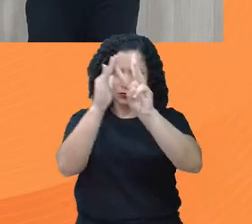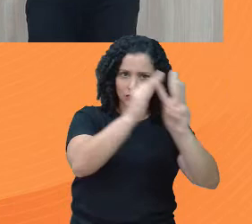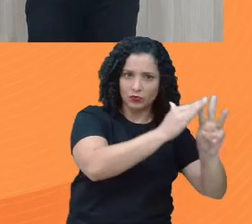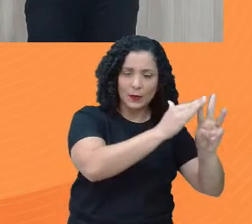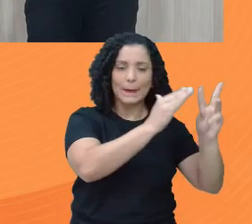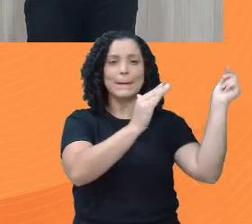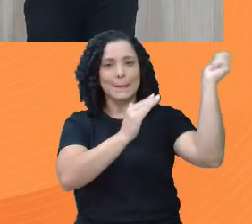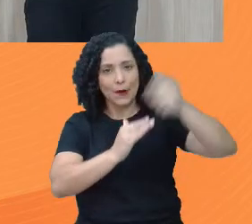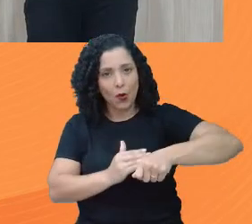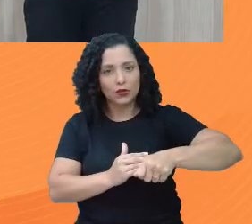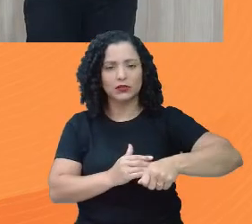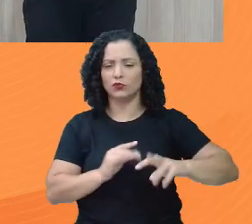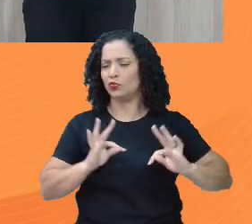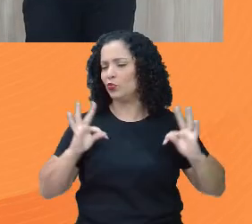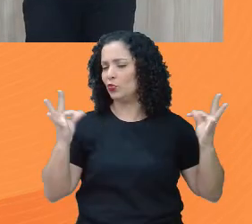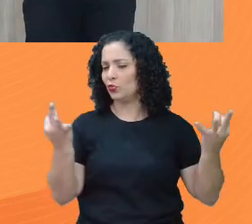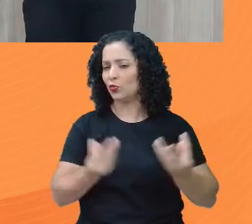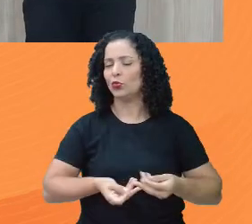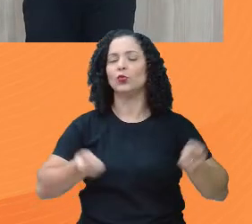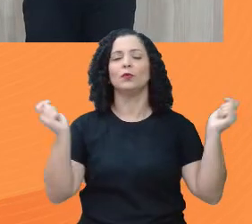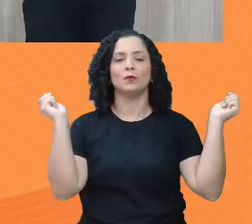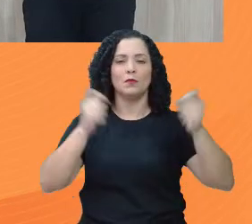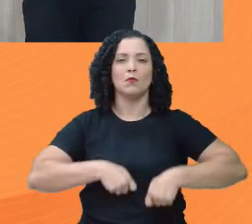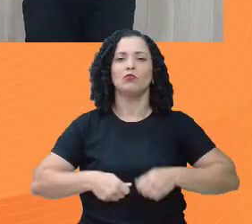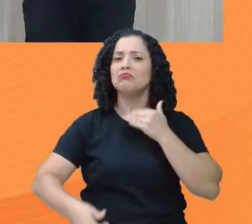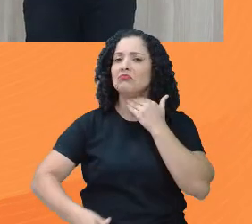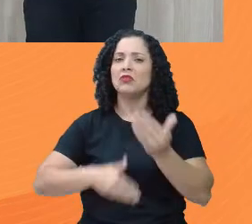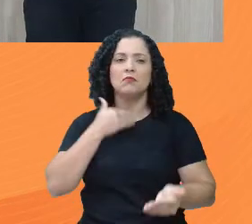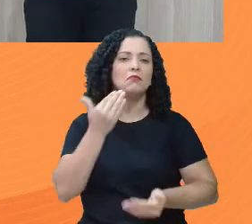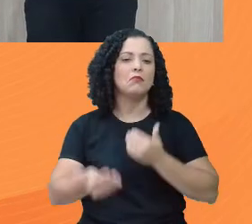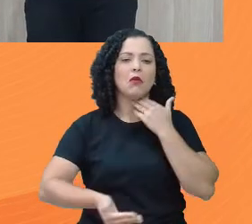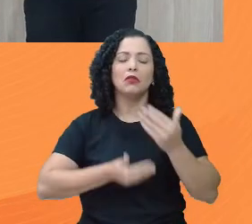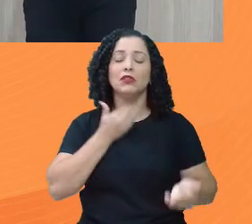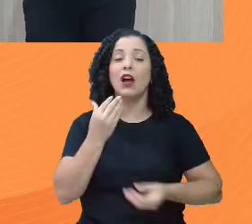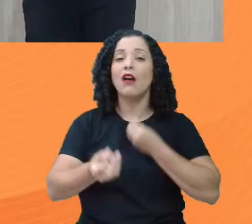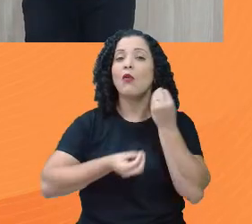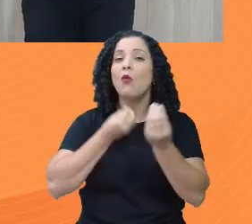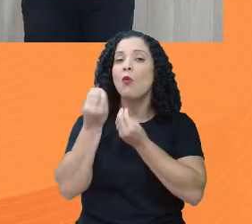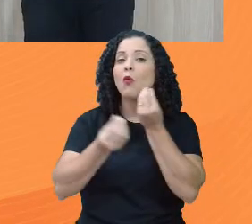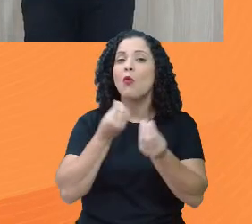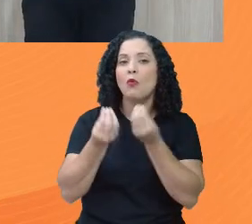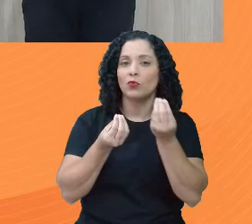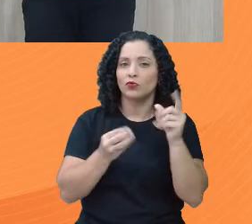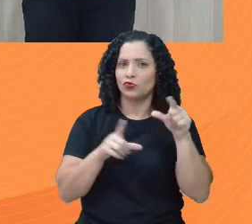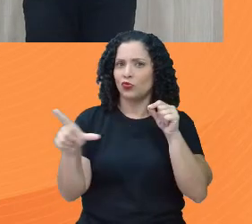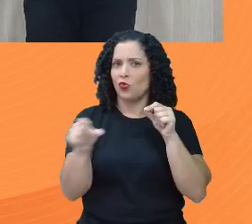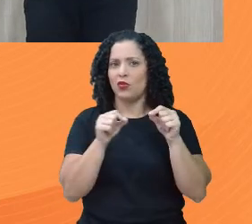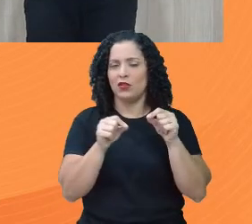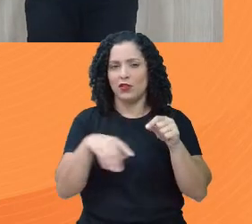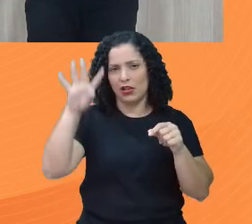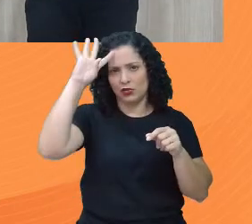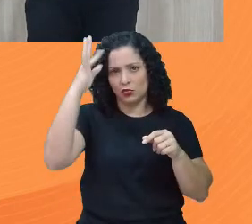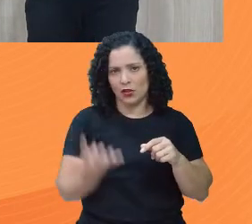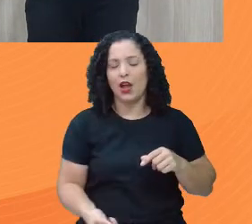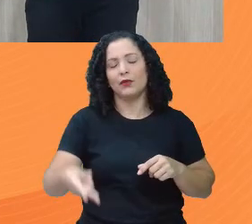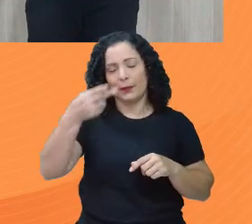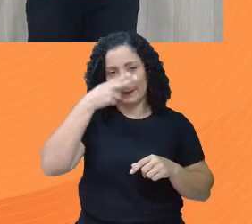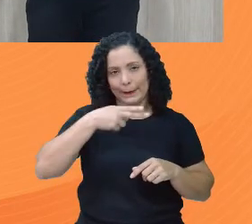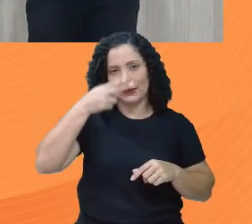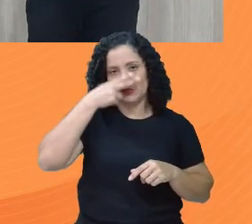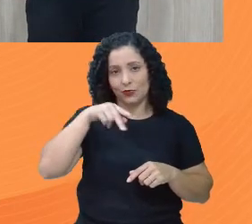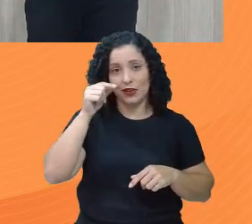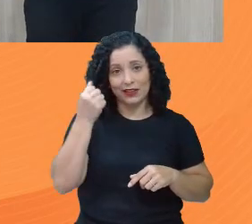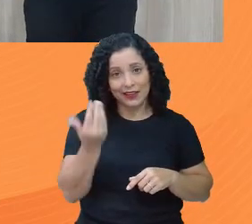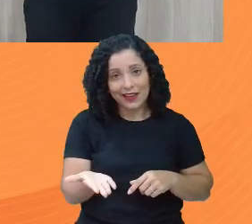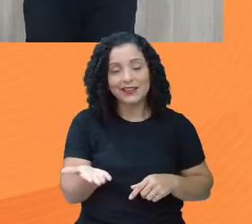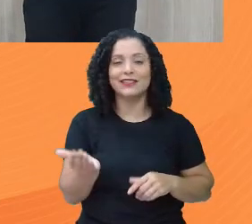isolar? Também pode, tá certo? Então, não importa do jeito que você faça, o resultado vai ser o mesmo. Essa é a